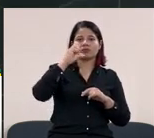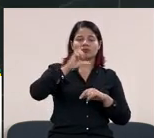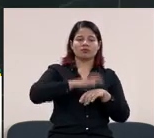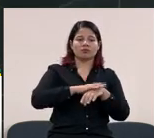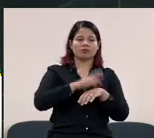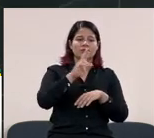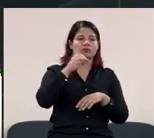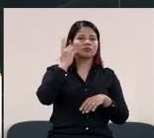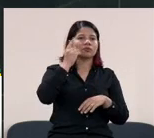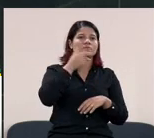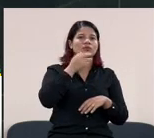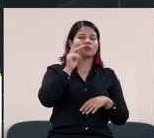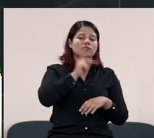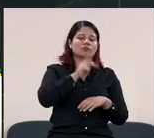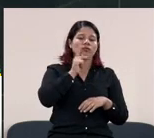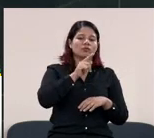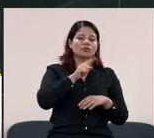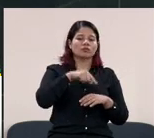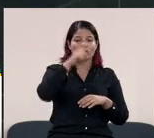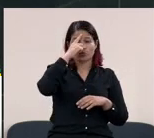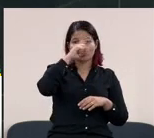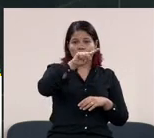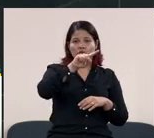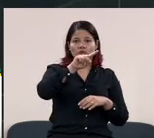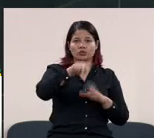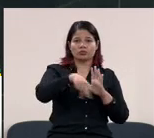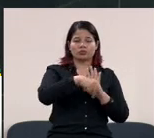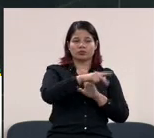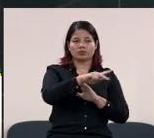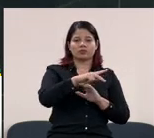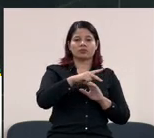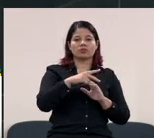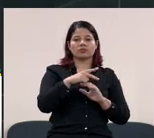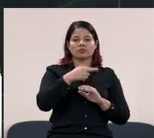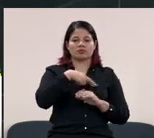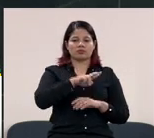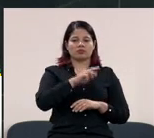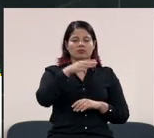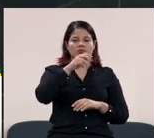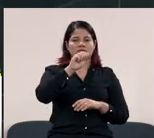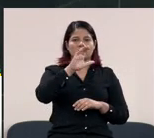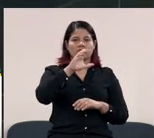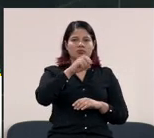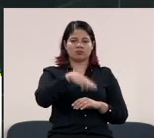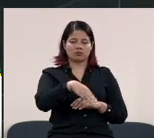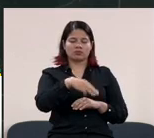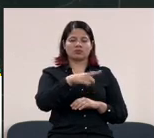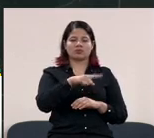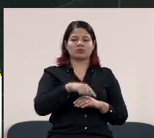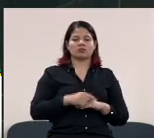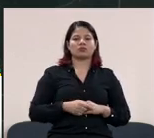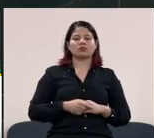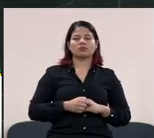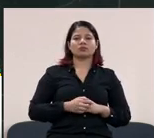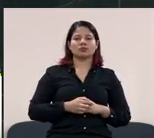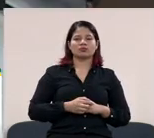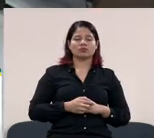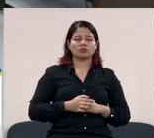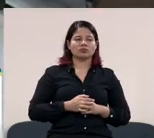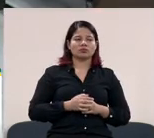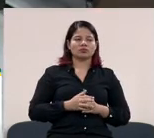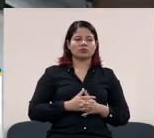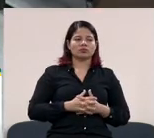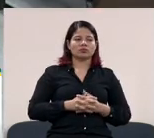Ramos, que institui o Dia do Maçom, inclui no calendário cultural do Estado do Amapá e das outras providências. Feita a leitura, senhor